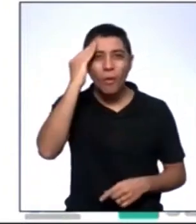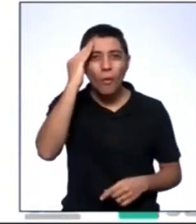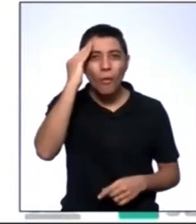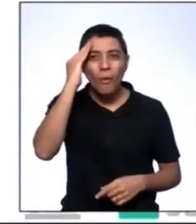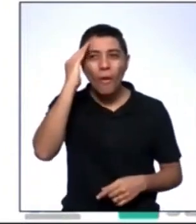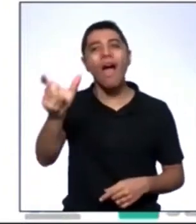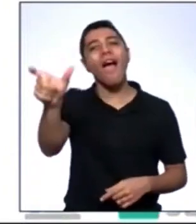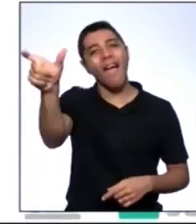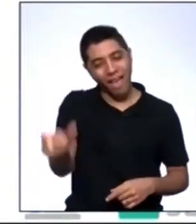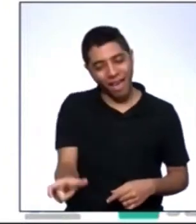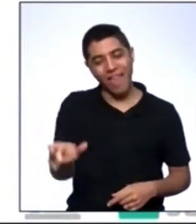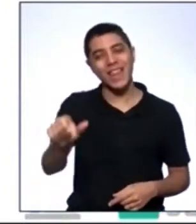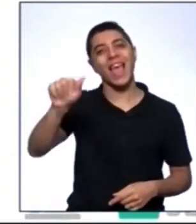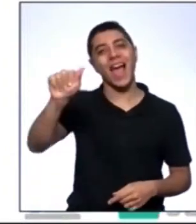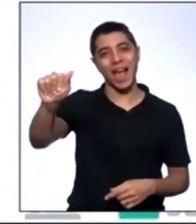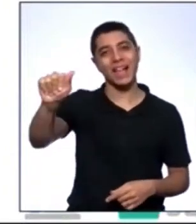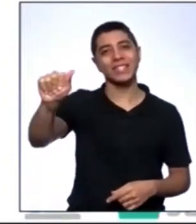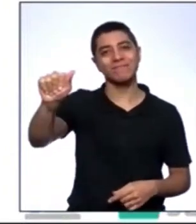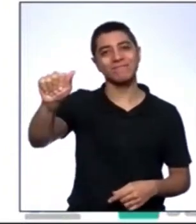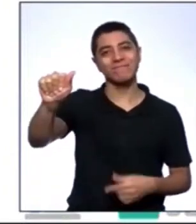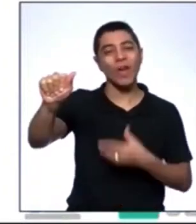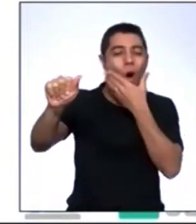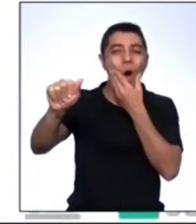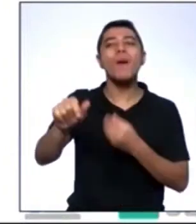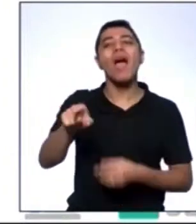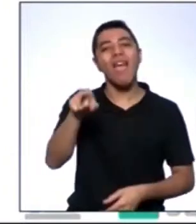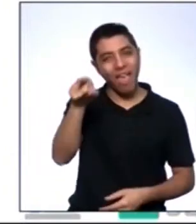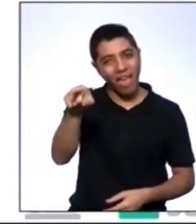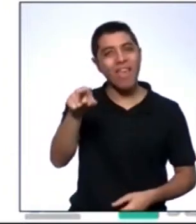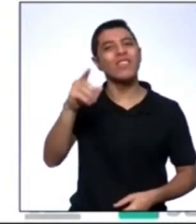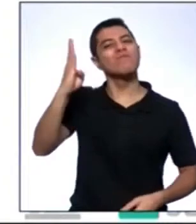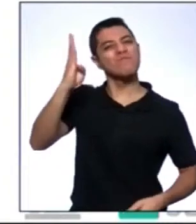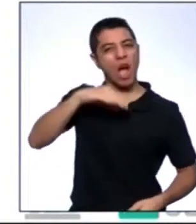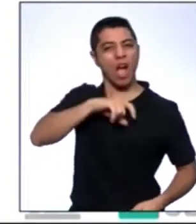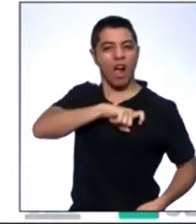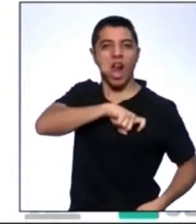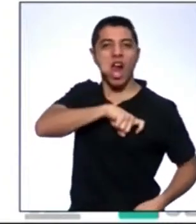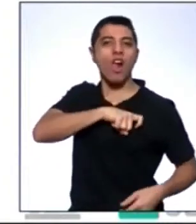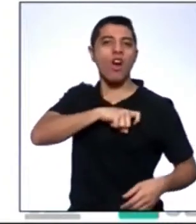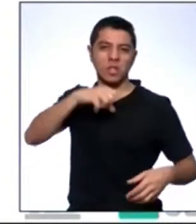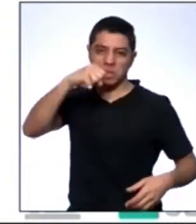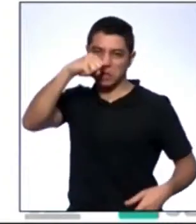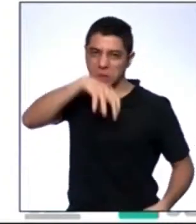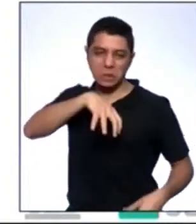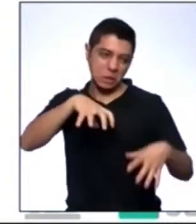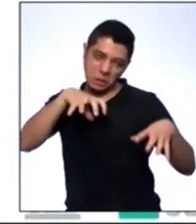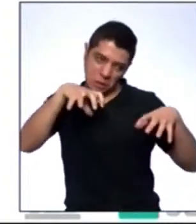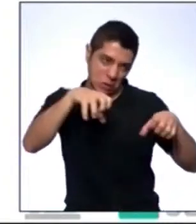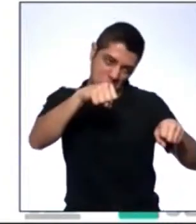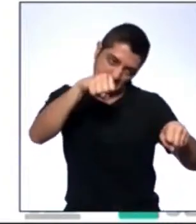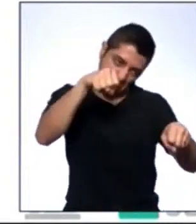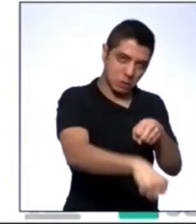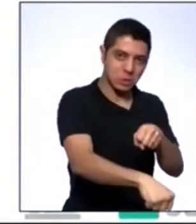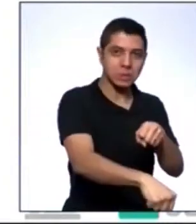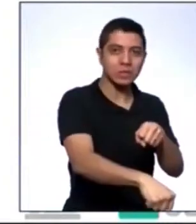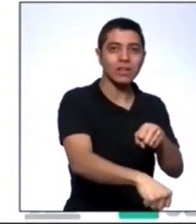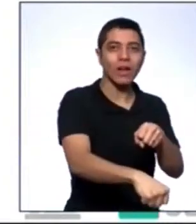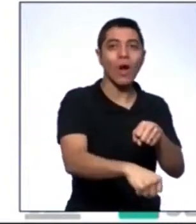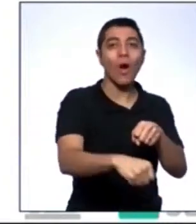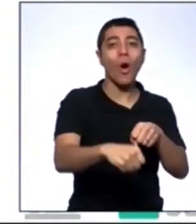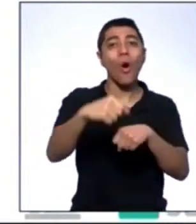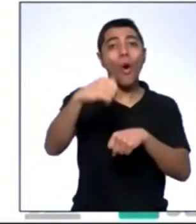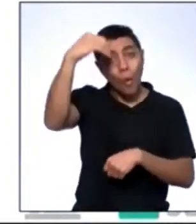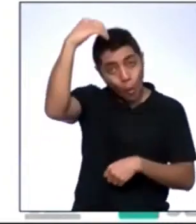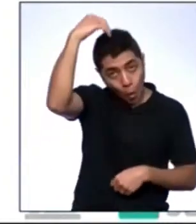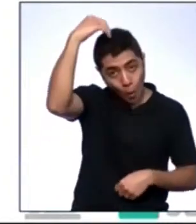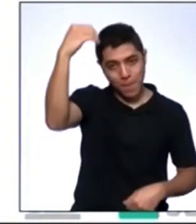é, companheiro, o estuprador. Repara, o DNA do esperma é igualzinho